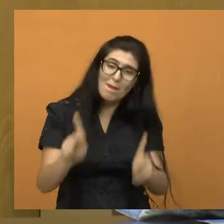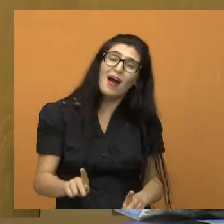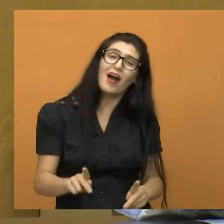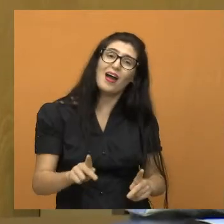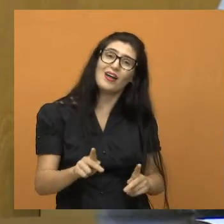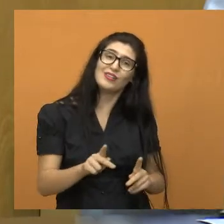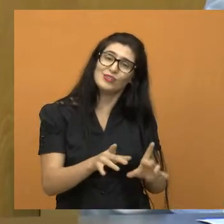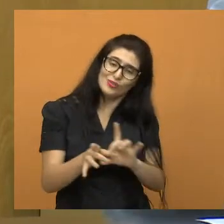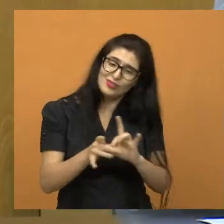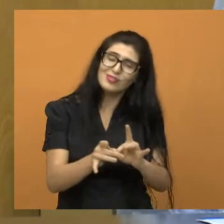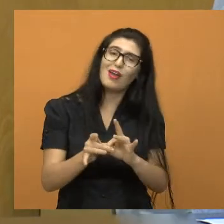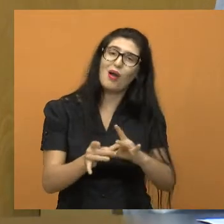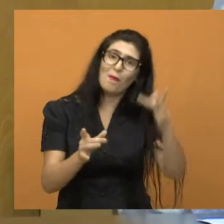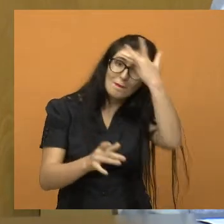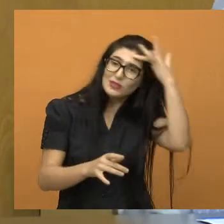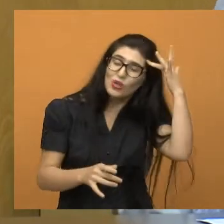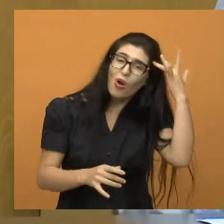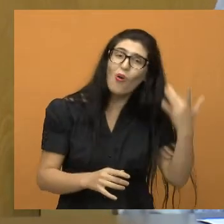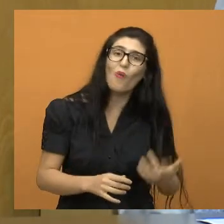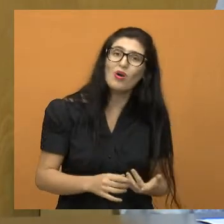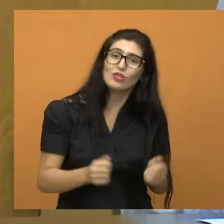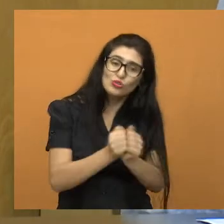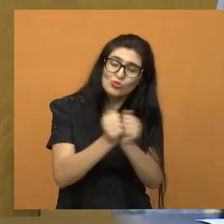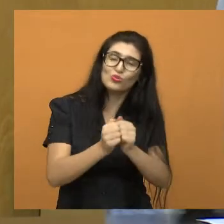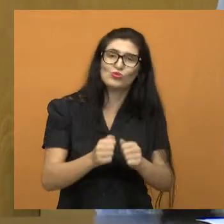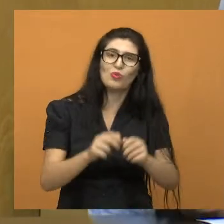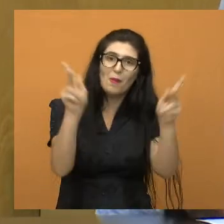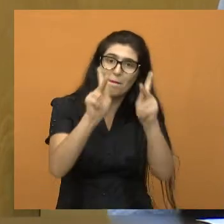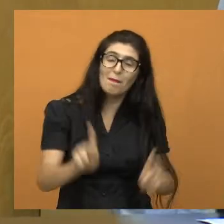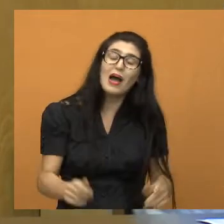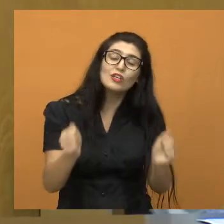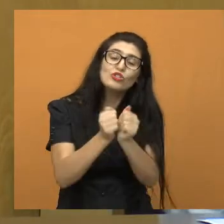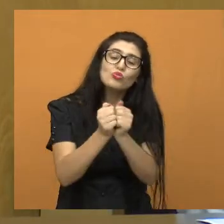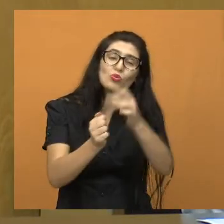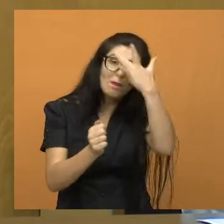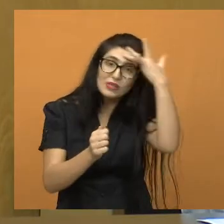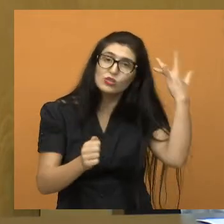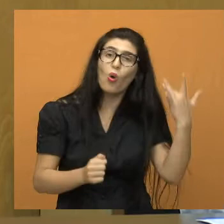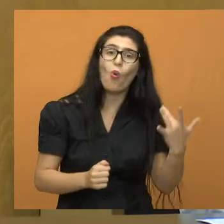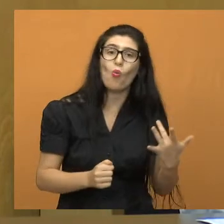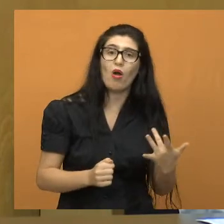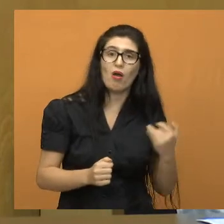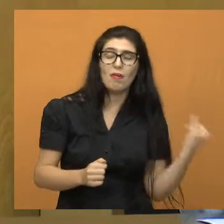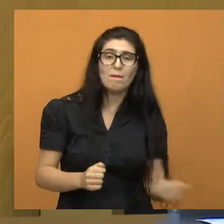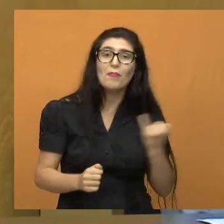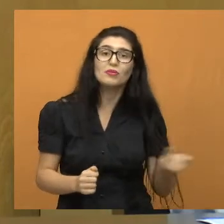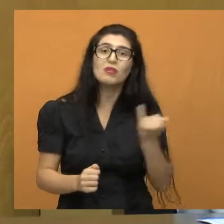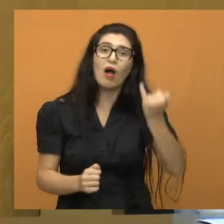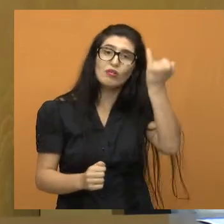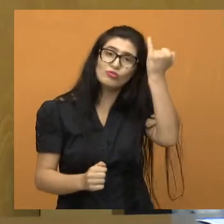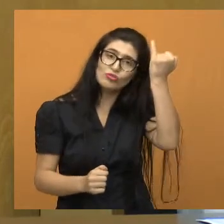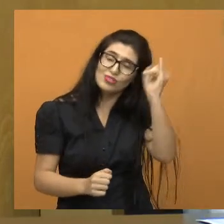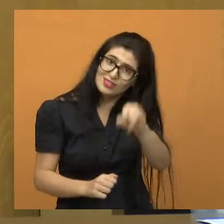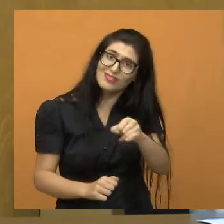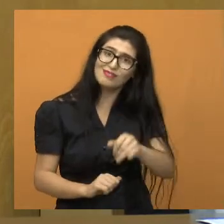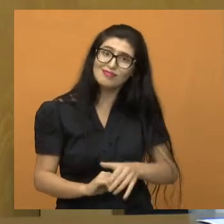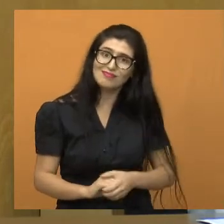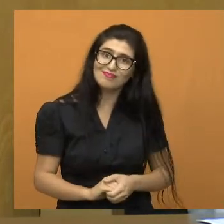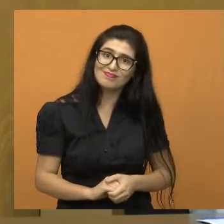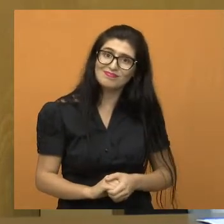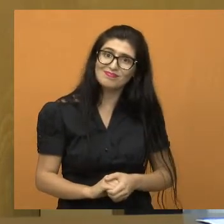ter. Se nós não desejarmos a paz, ela não se instala. E aí, essa é a